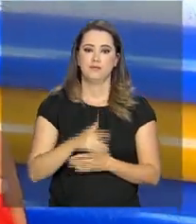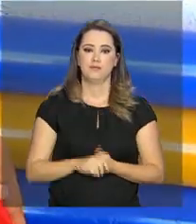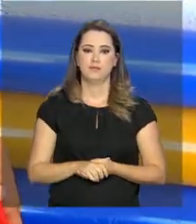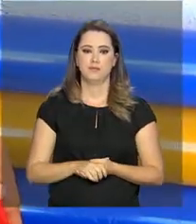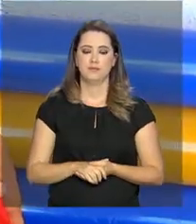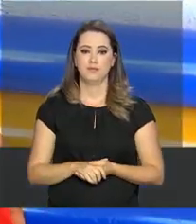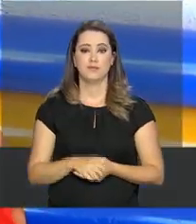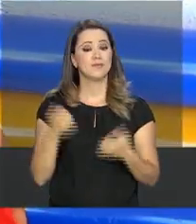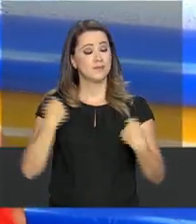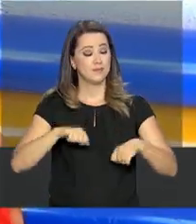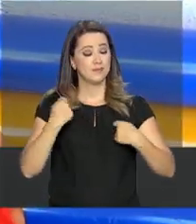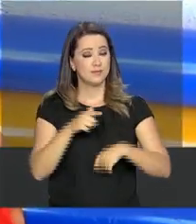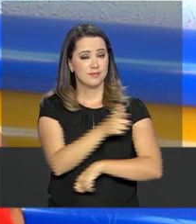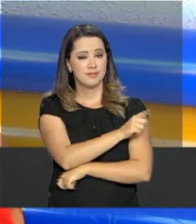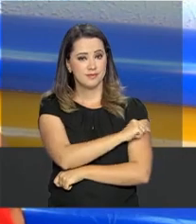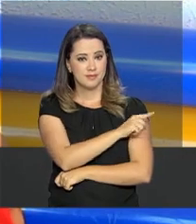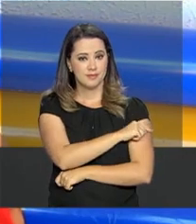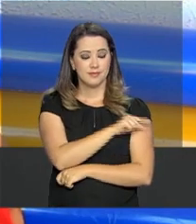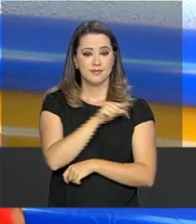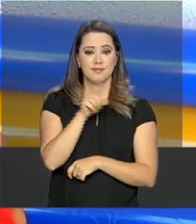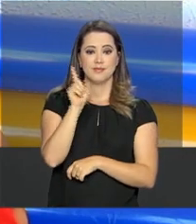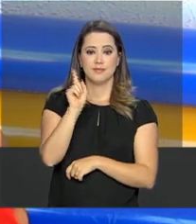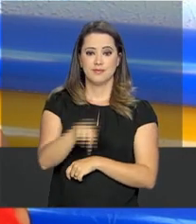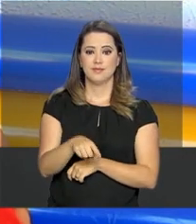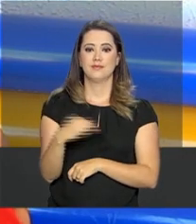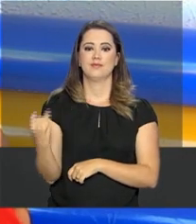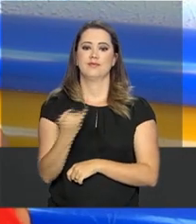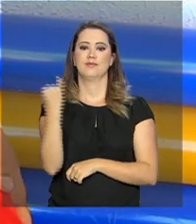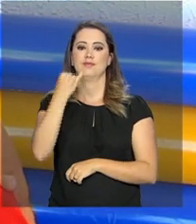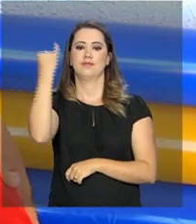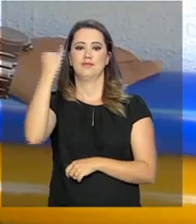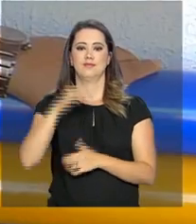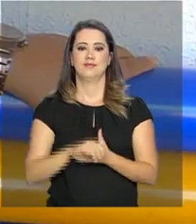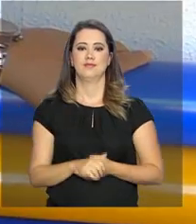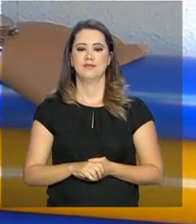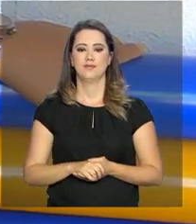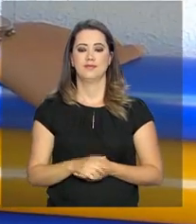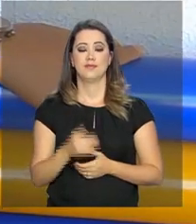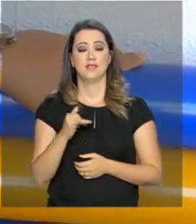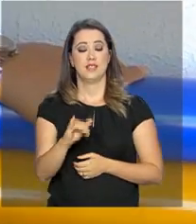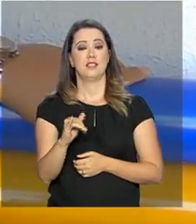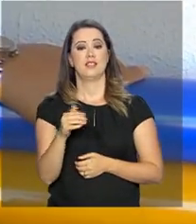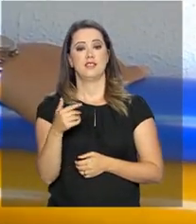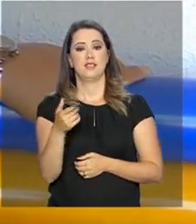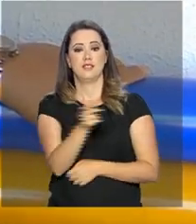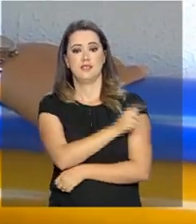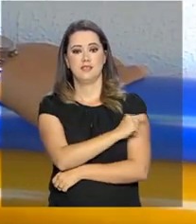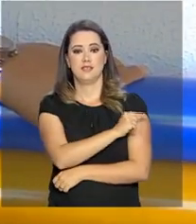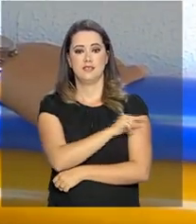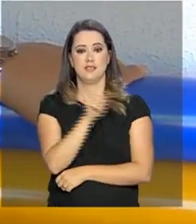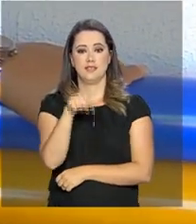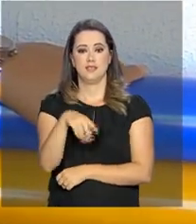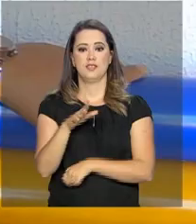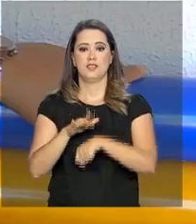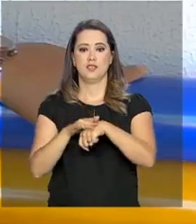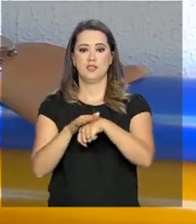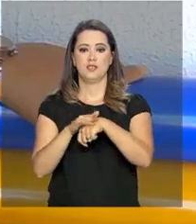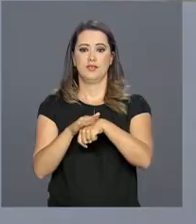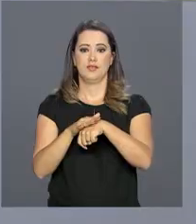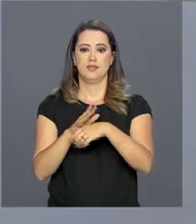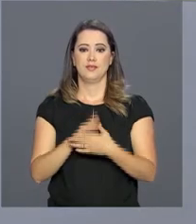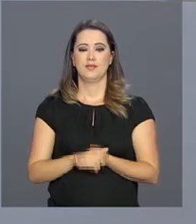que tomar vacina, que é importante, se não tomar vacina, fica